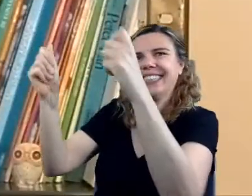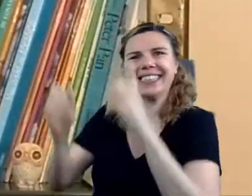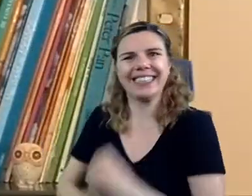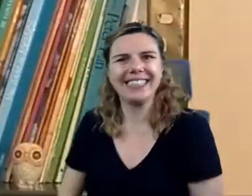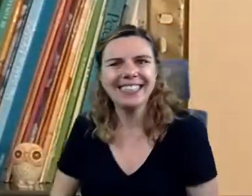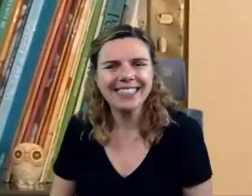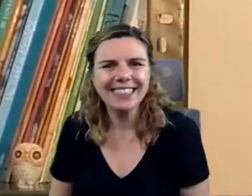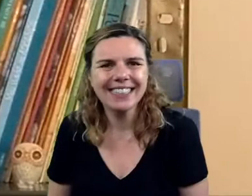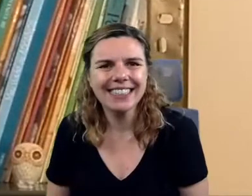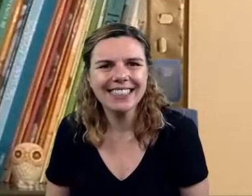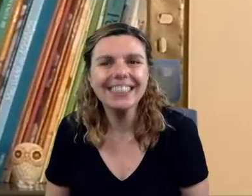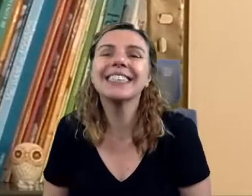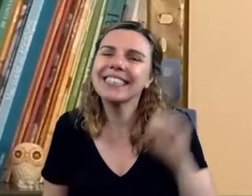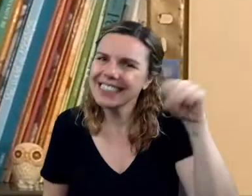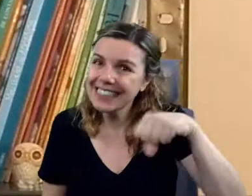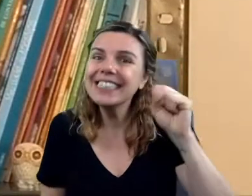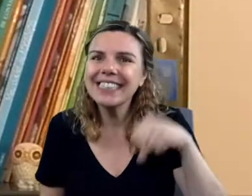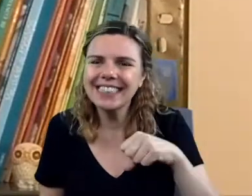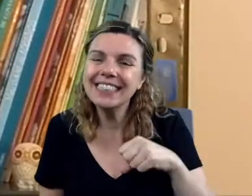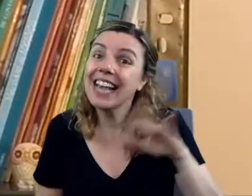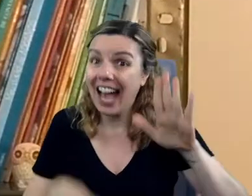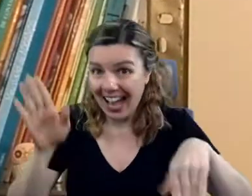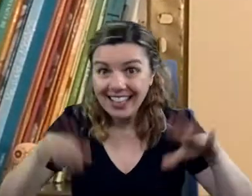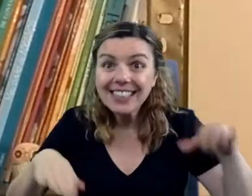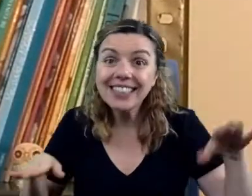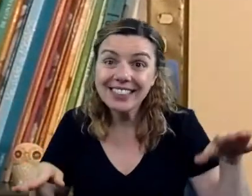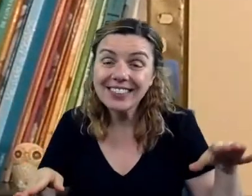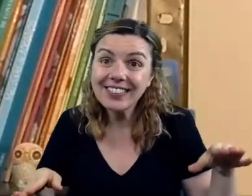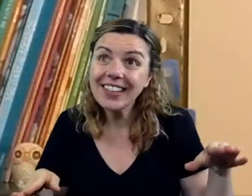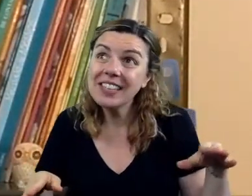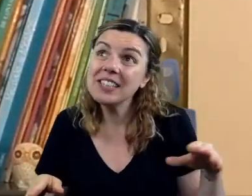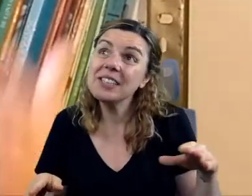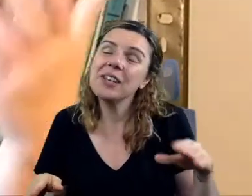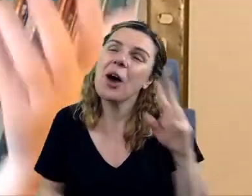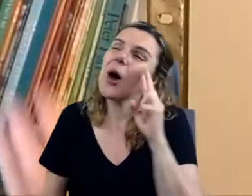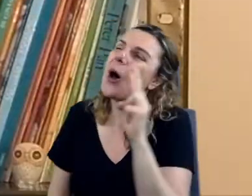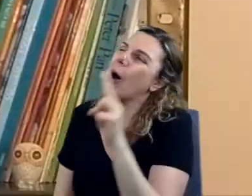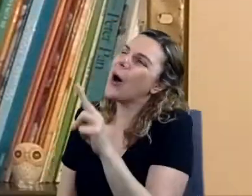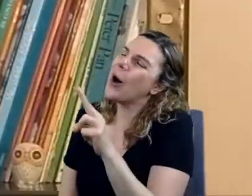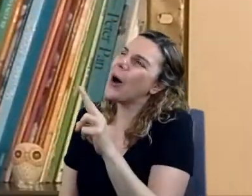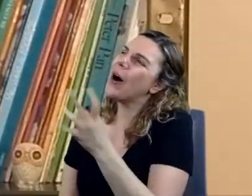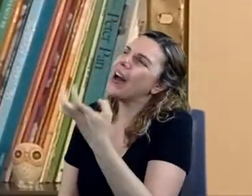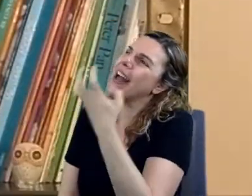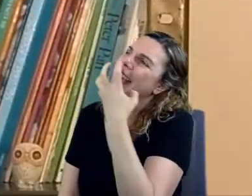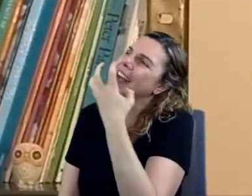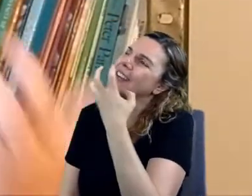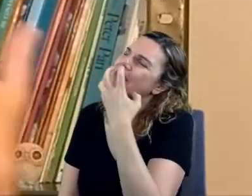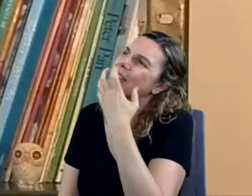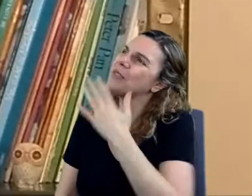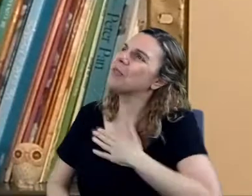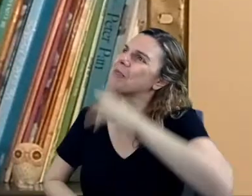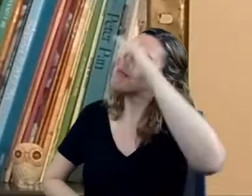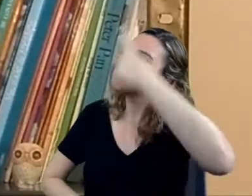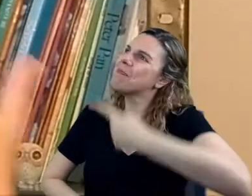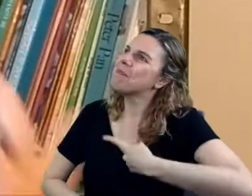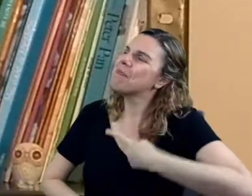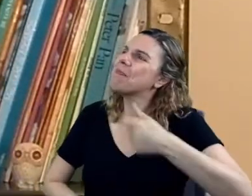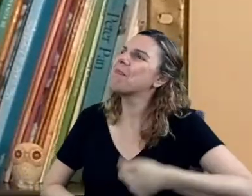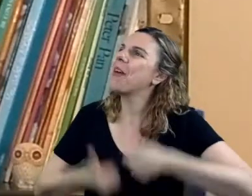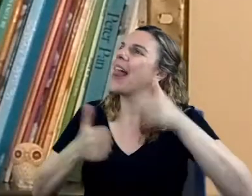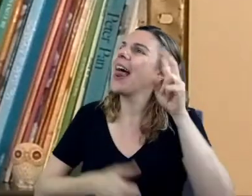pendurou-o na parede. Assim, de vez em quando, podia contemplar uma das